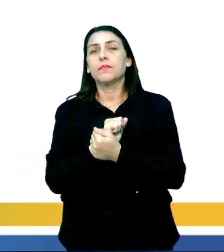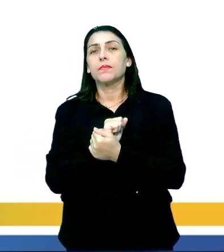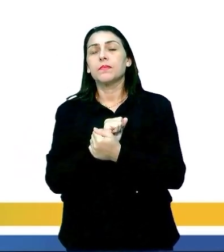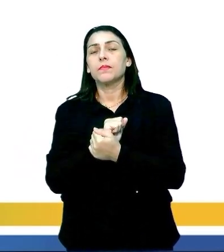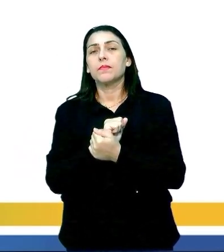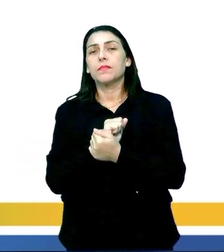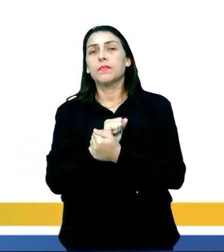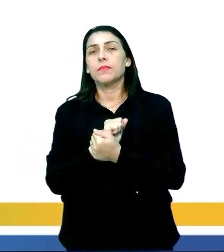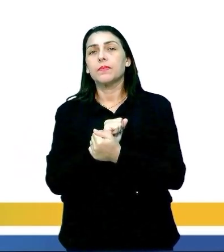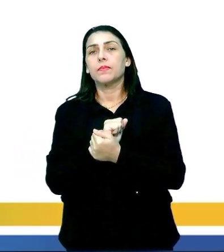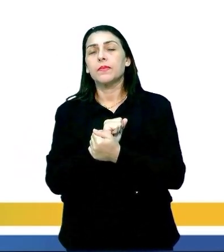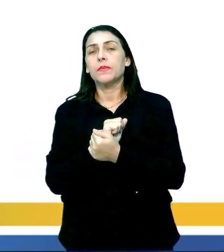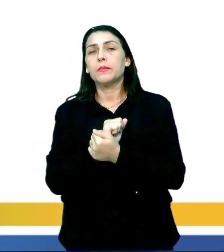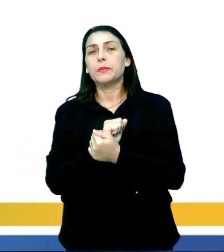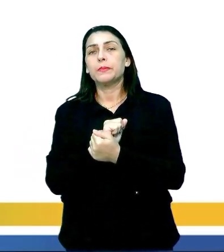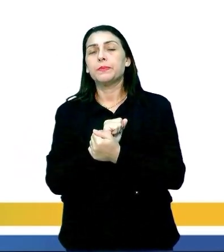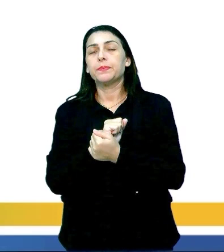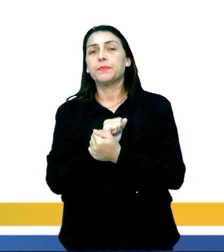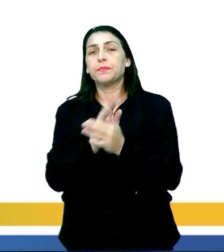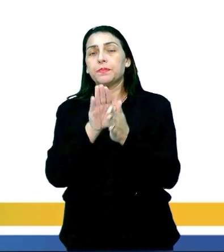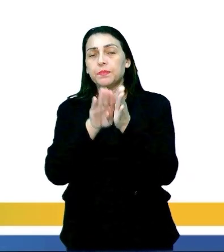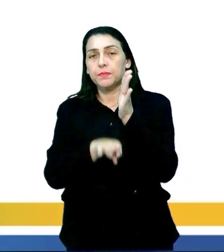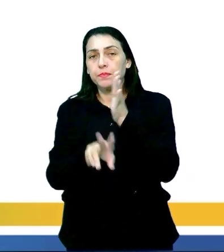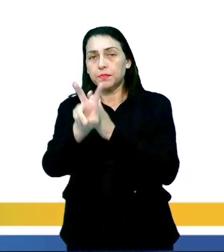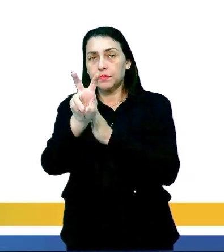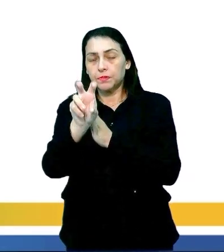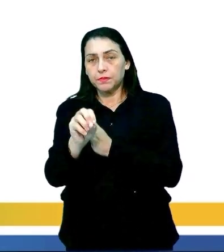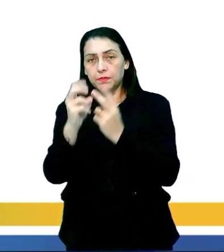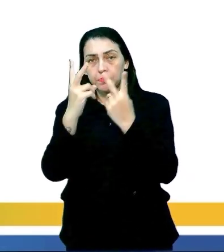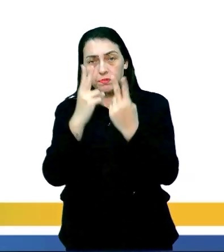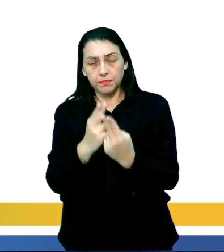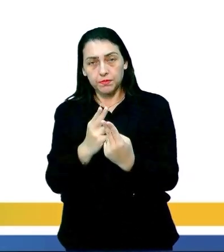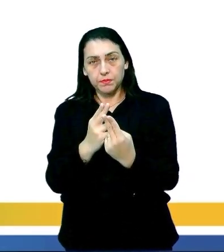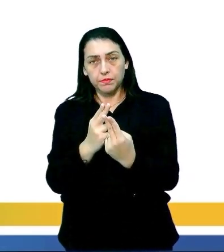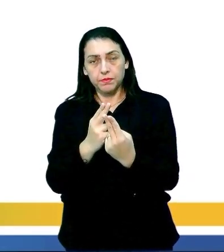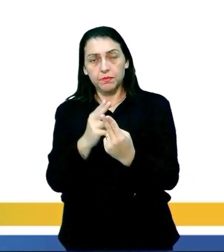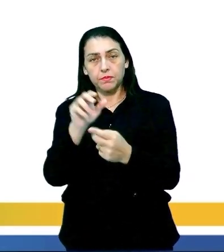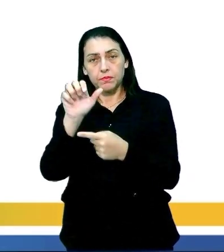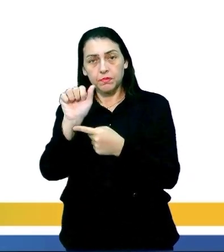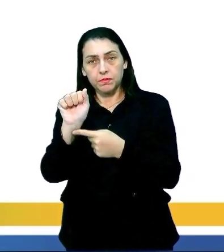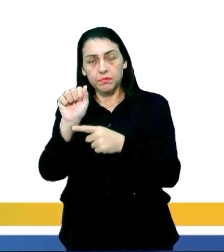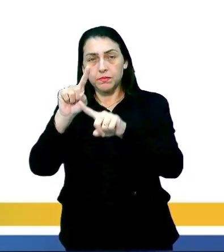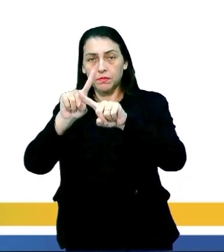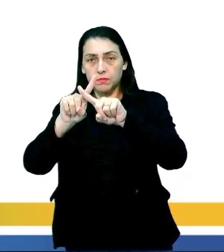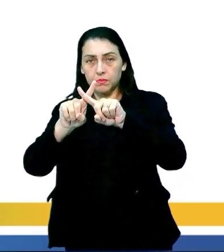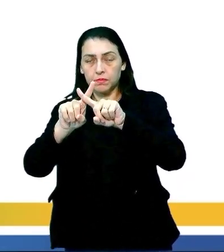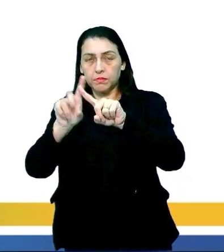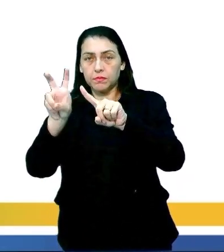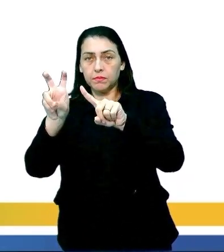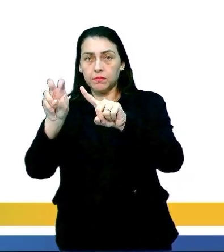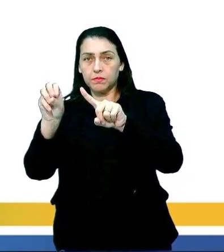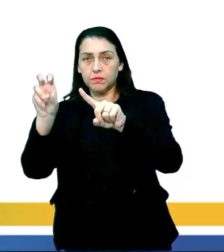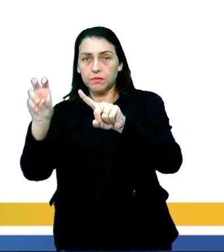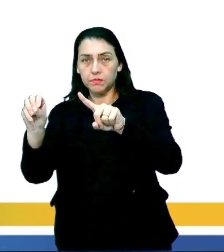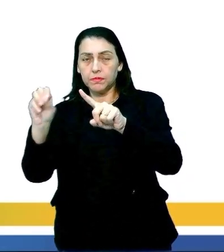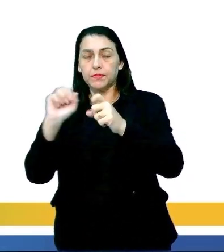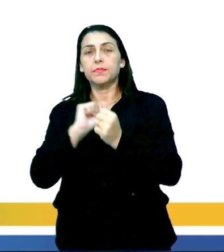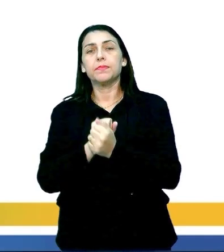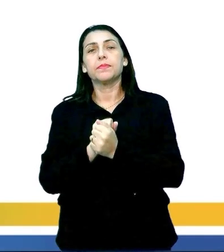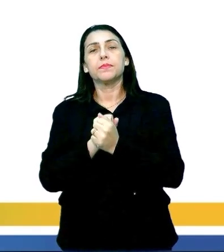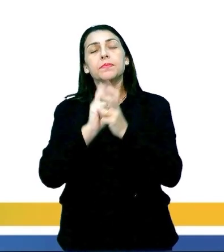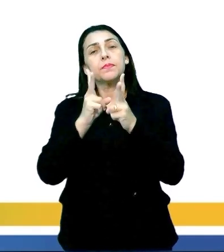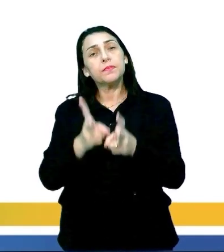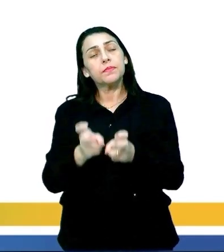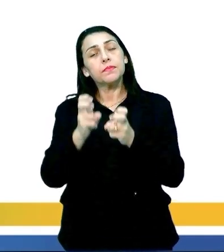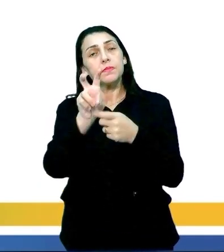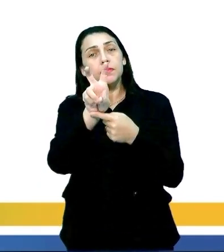Então, vai ficar menos 50 é igual a vezes 500.